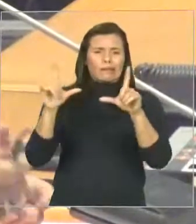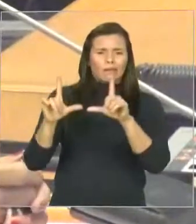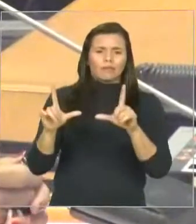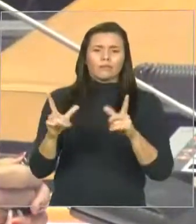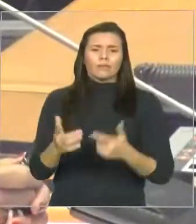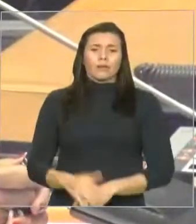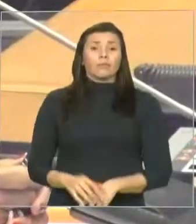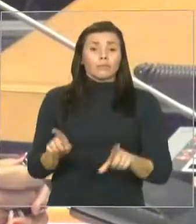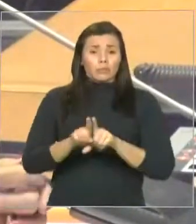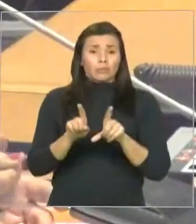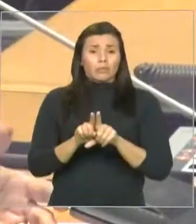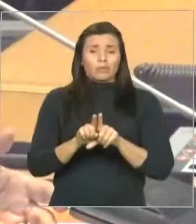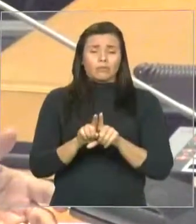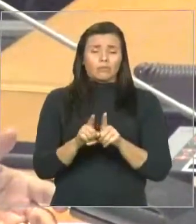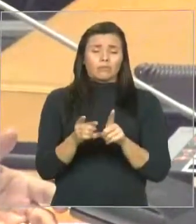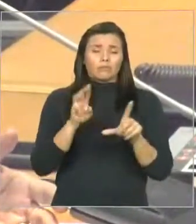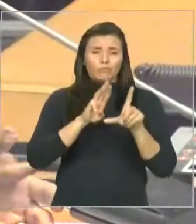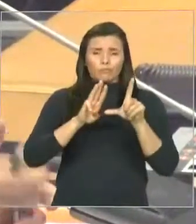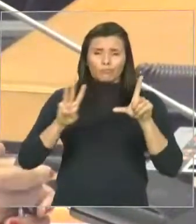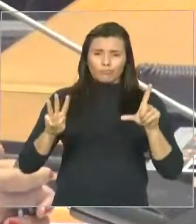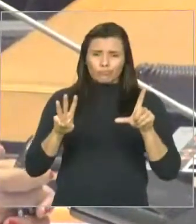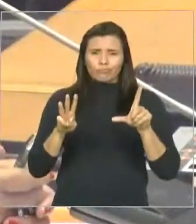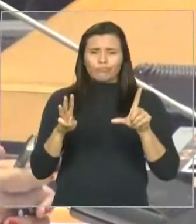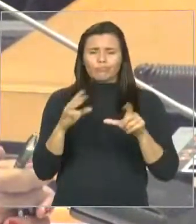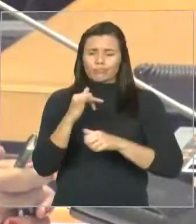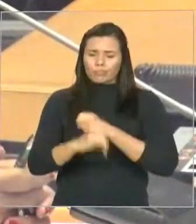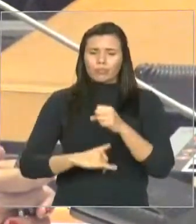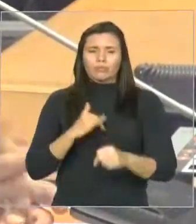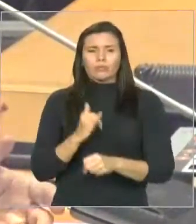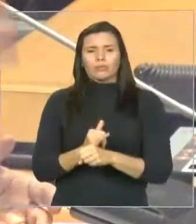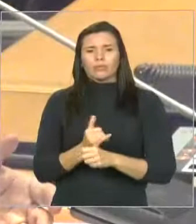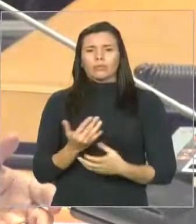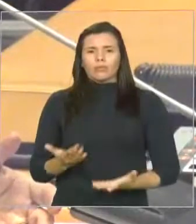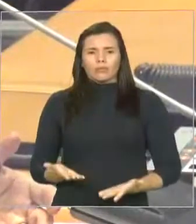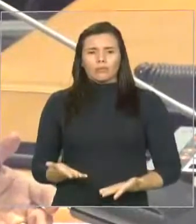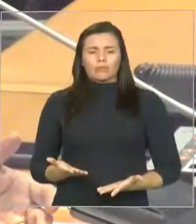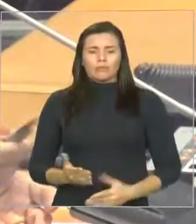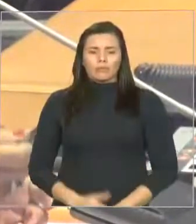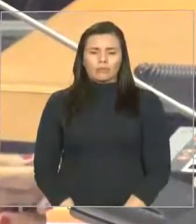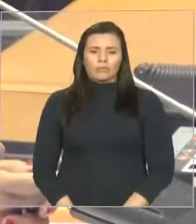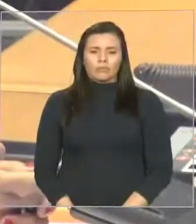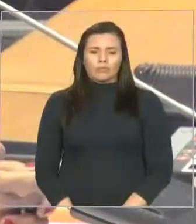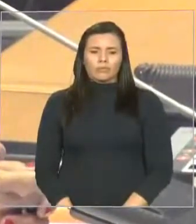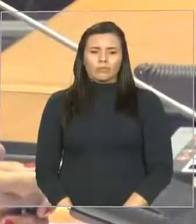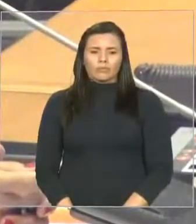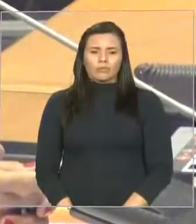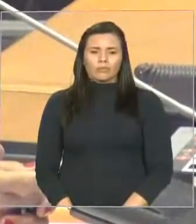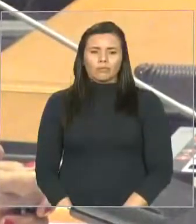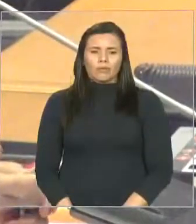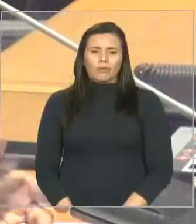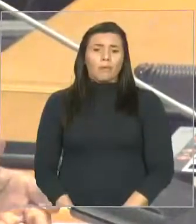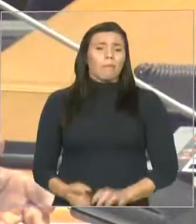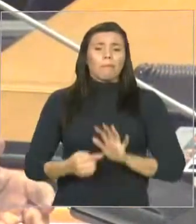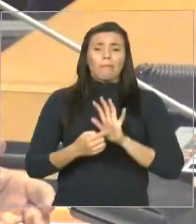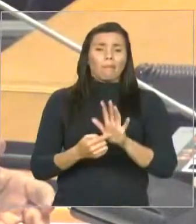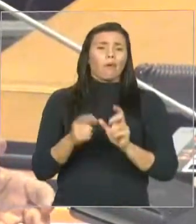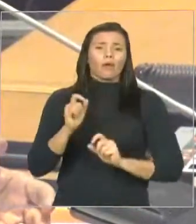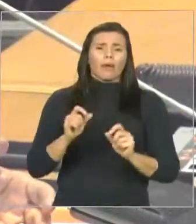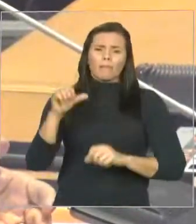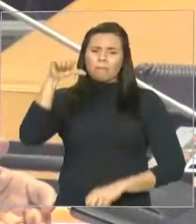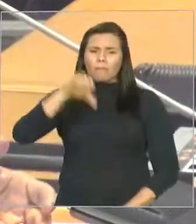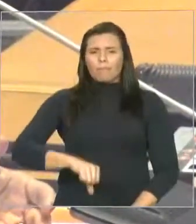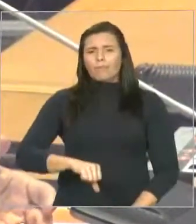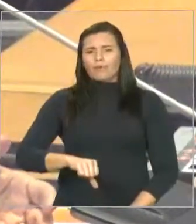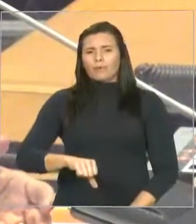blogs, na internet, a pior cidade para se viver. Quando se